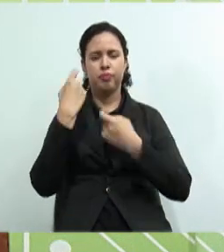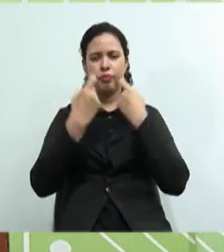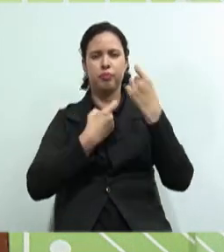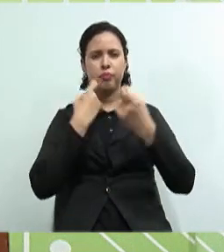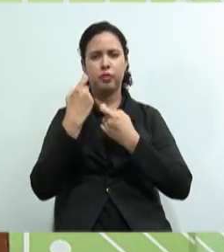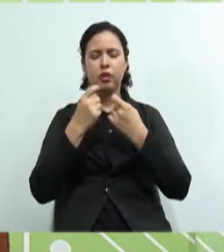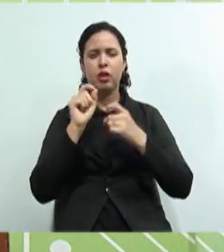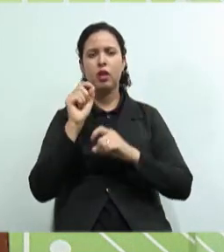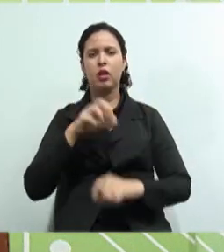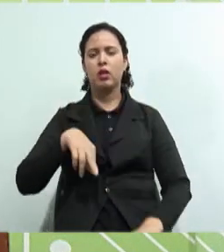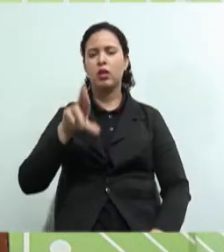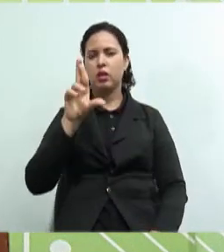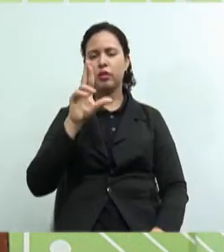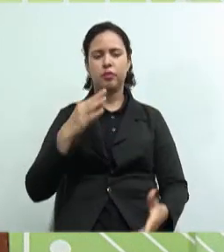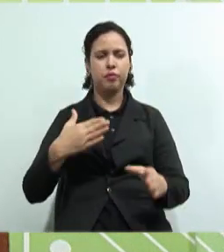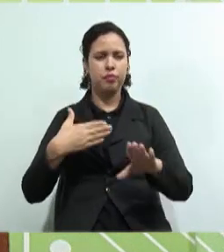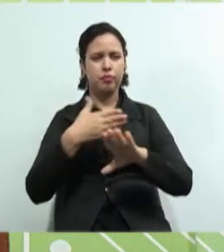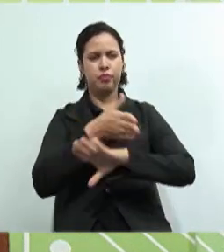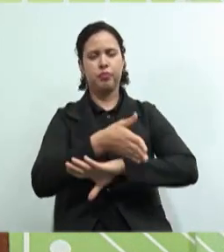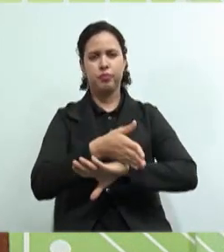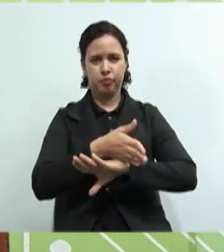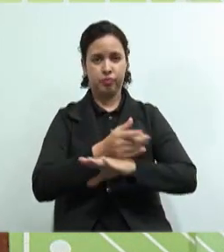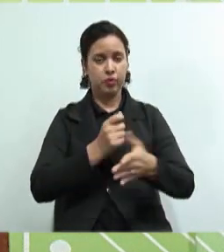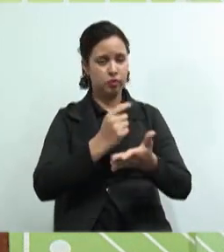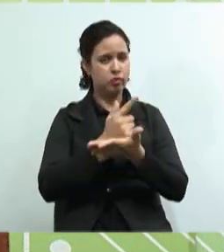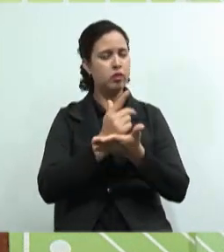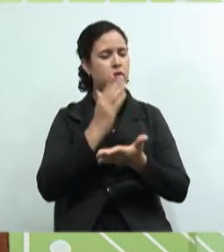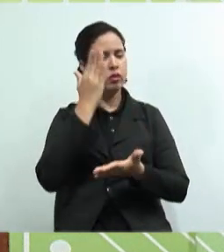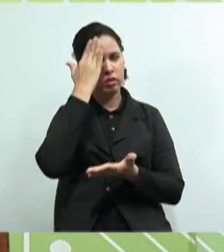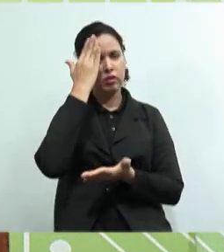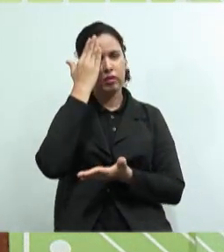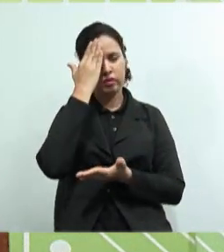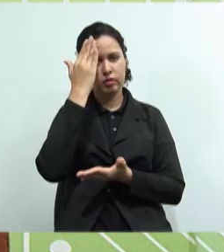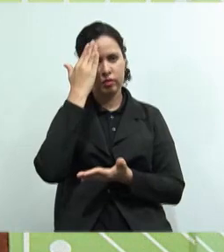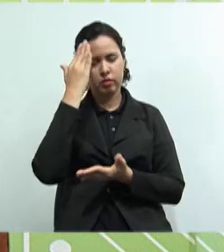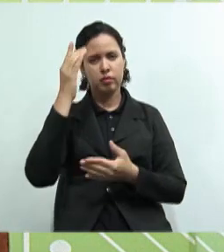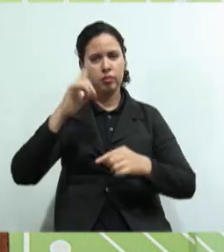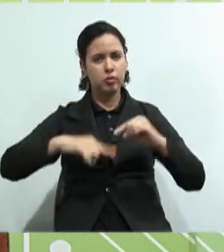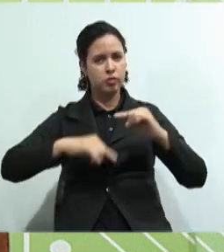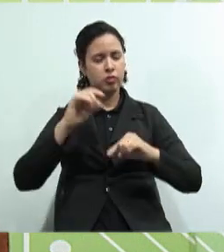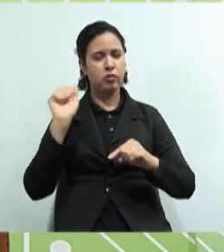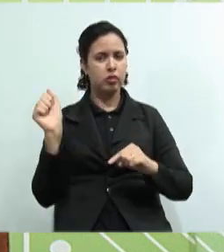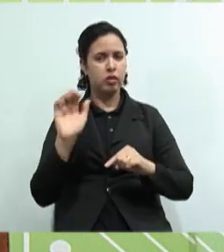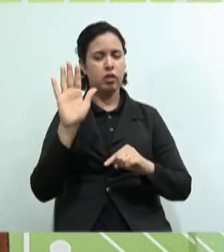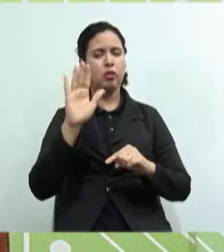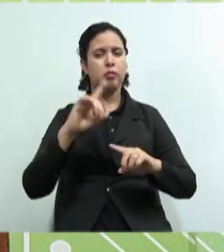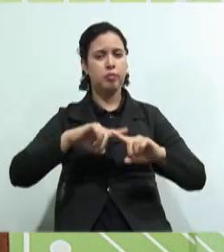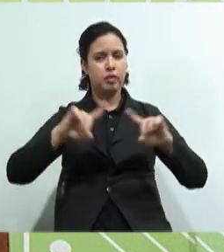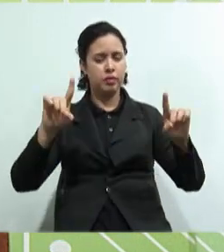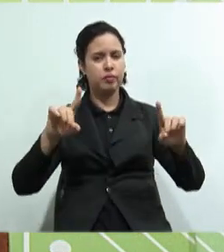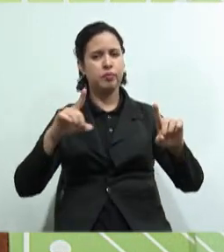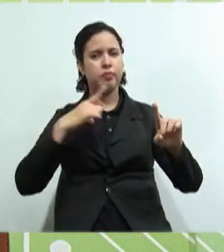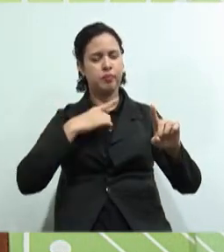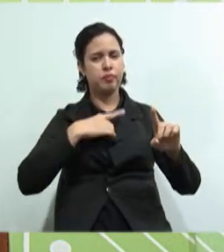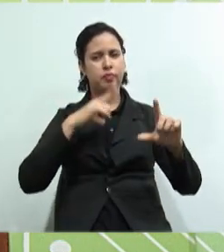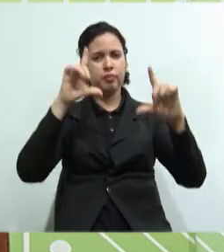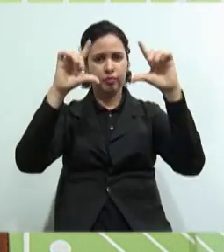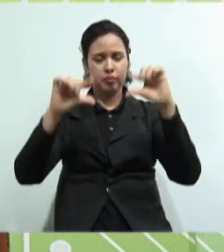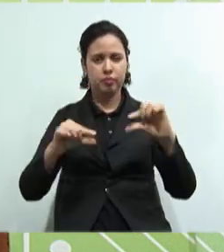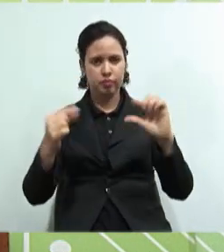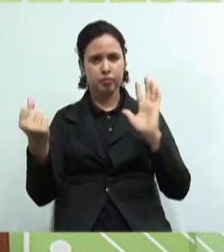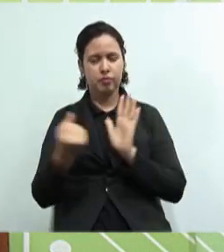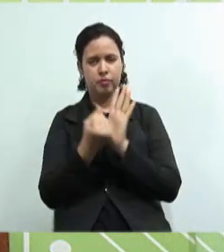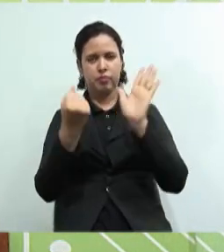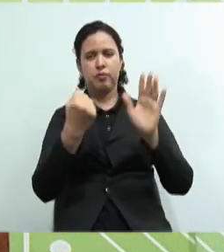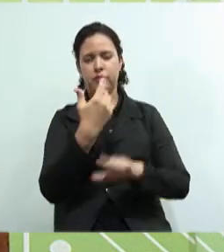indo lá comprar sabe que esse é um produto um pouco mais caro, mas sabe também que esse é um produto que vai ter menos impacto no meio ambiente